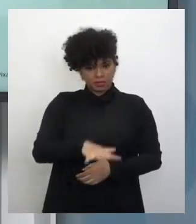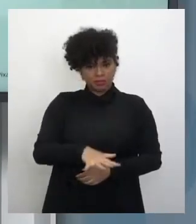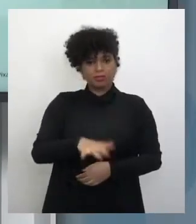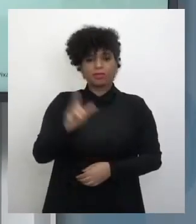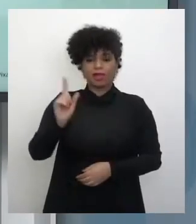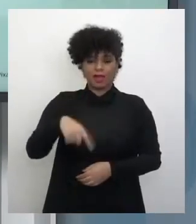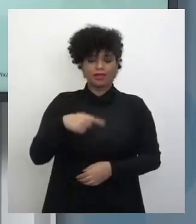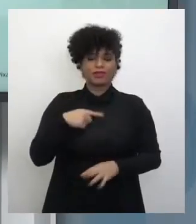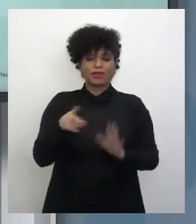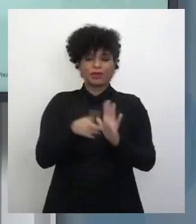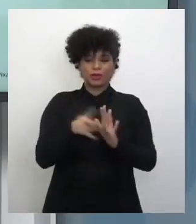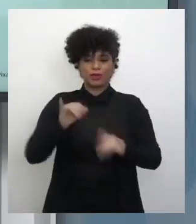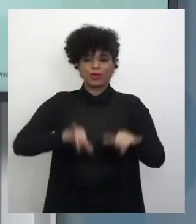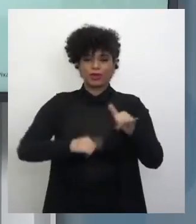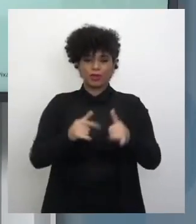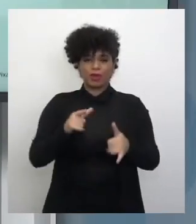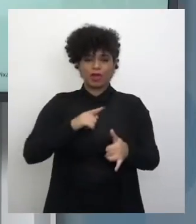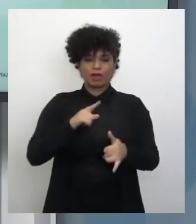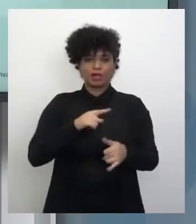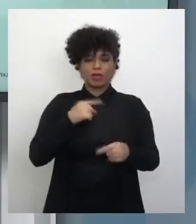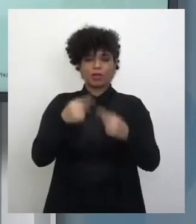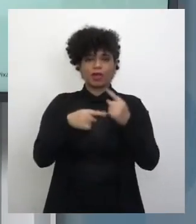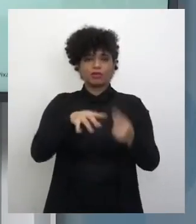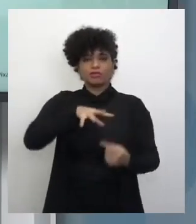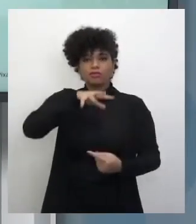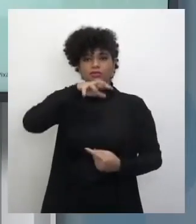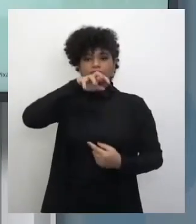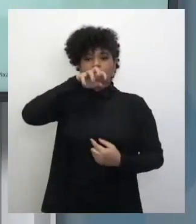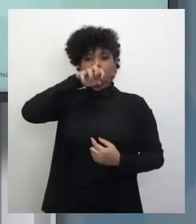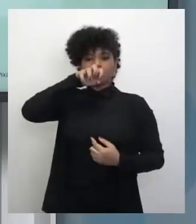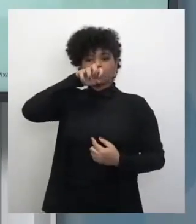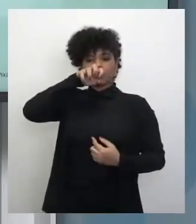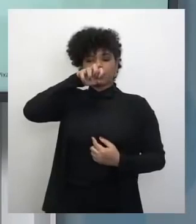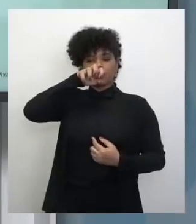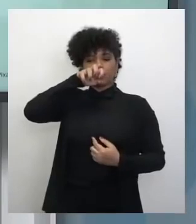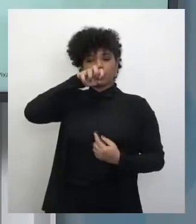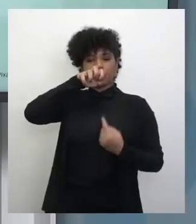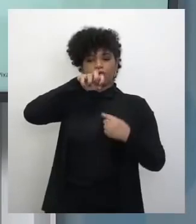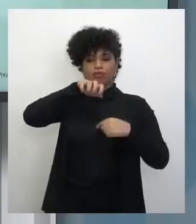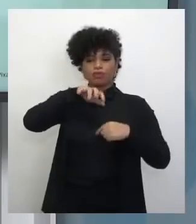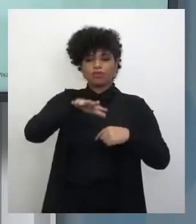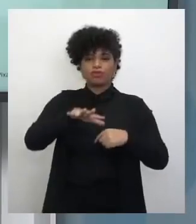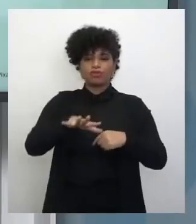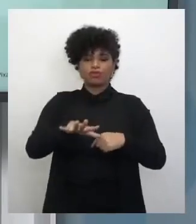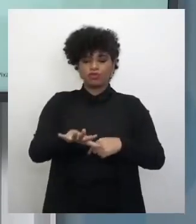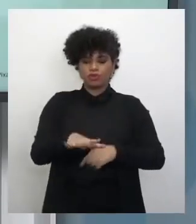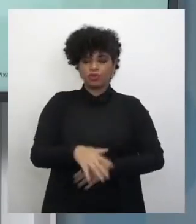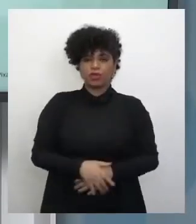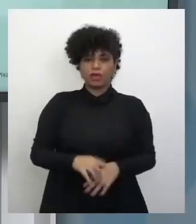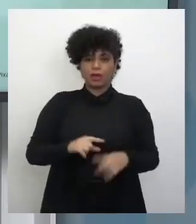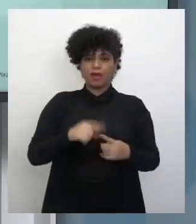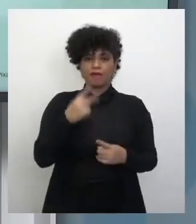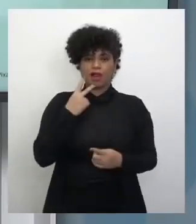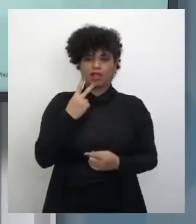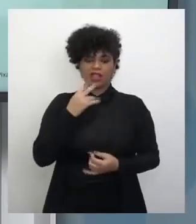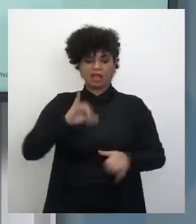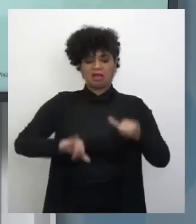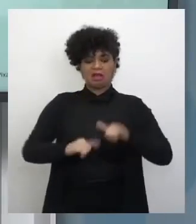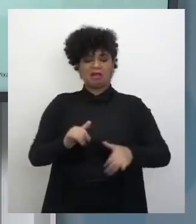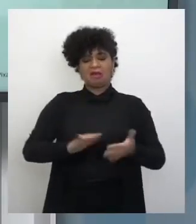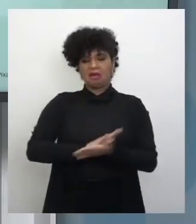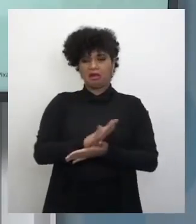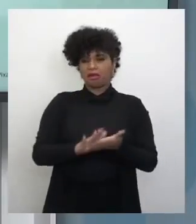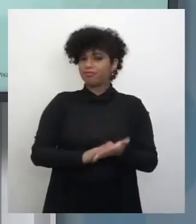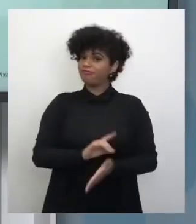é um processo químico. Oxidação, que acontece na respiração, é química. Então não existe não ter química. O que